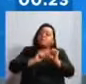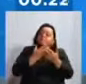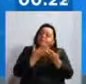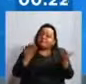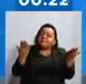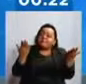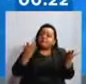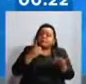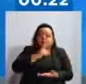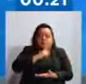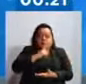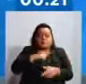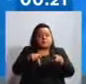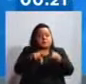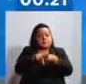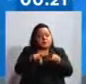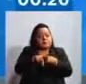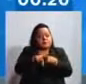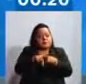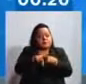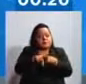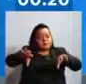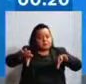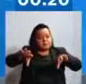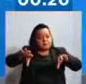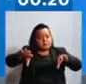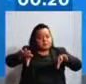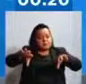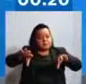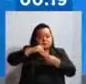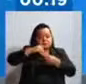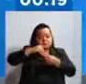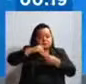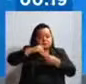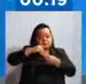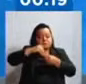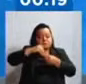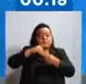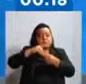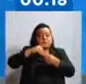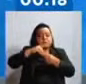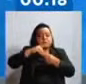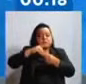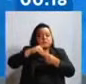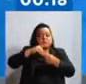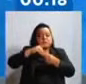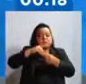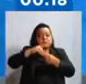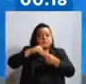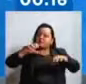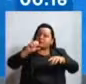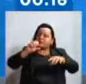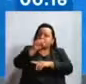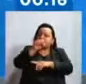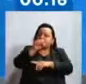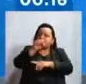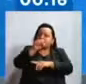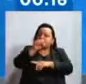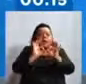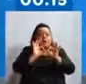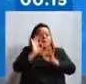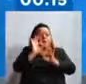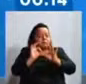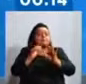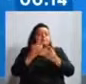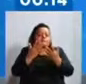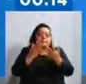a separação de alguns distritos, né? A emancipação de uma parte. E vamos, sim, depois que isso estiver tudo